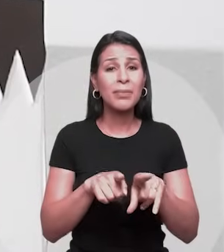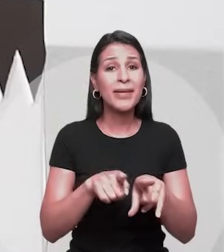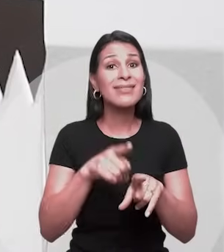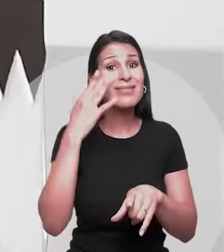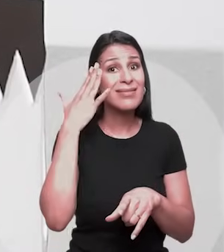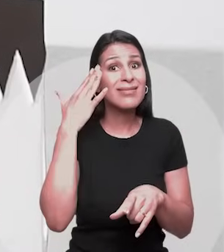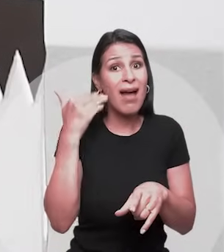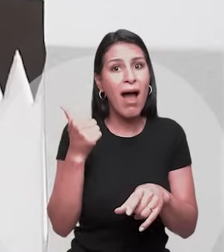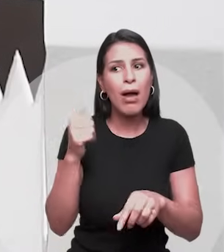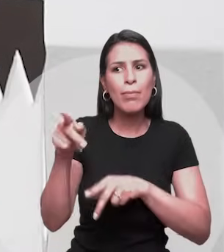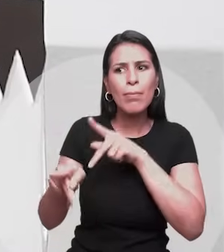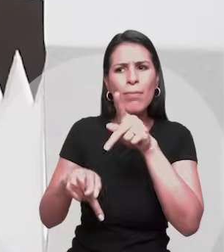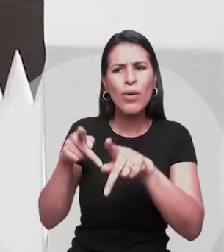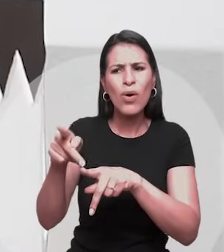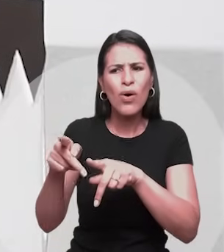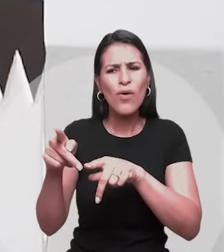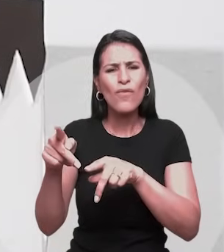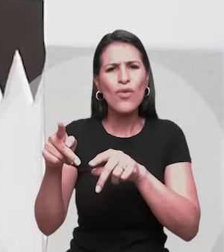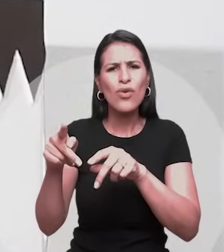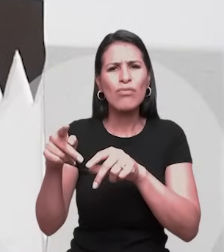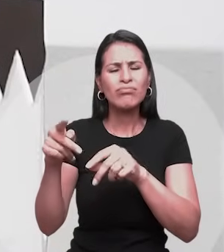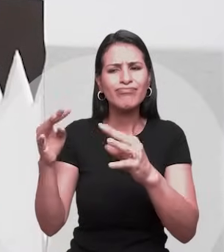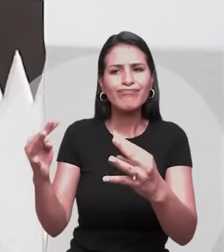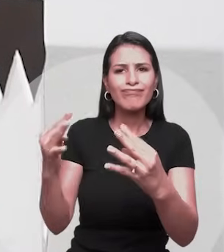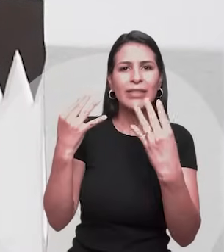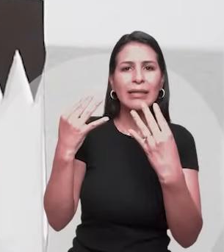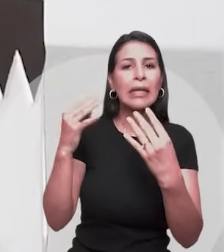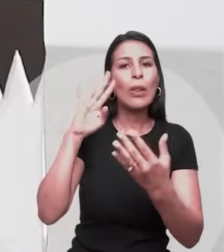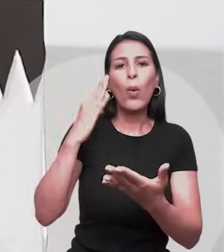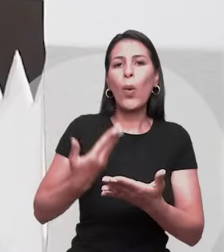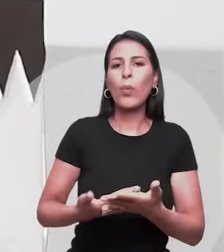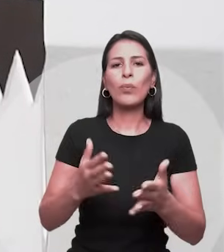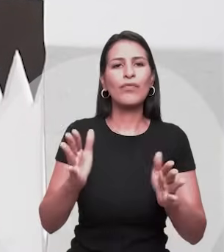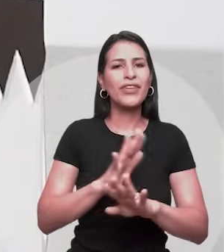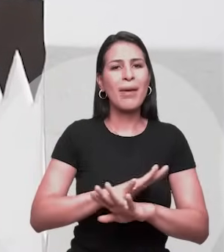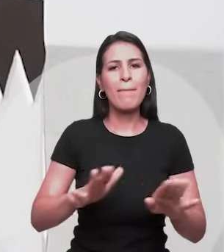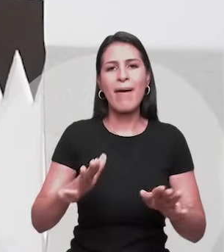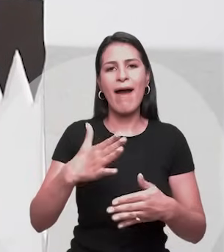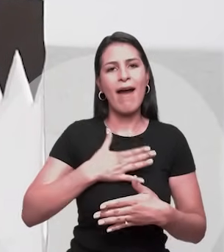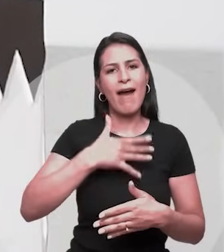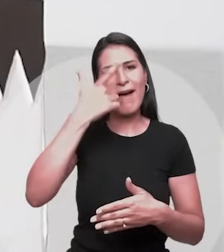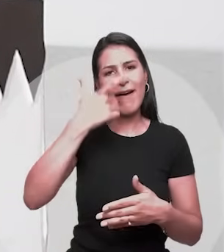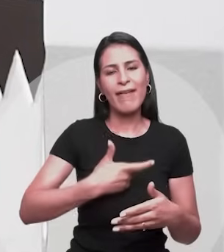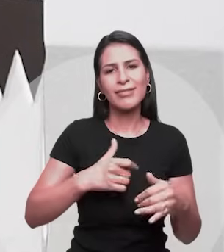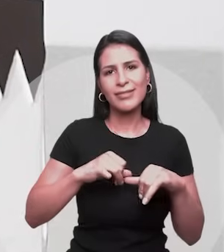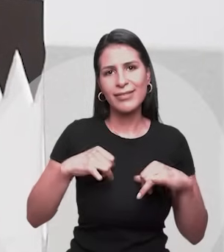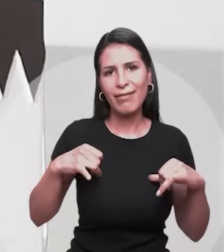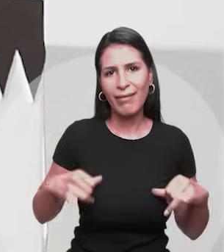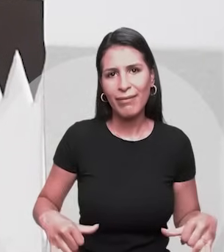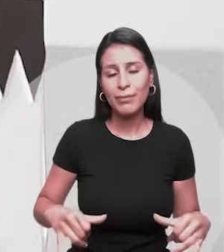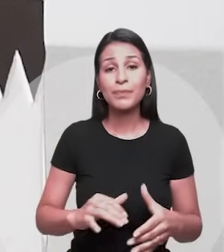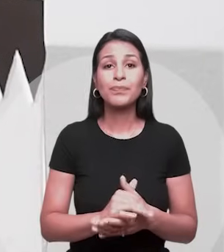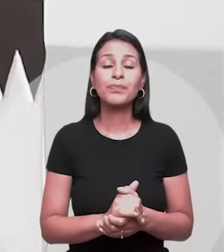também diante do povo havia perdido a credibilidade. O menino Samuel,